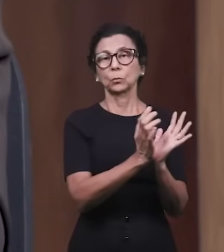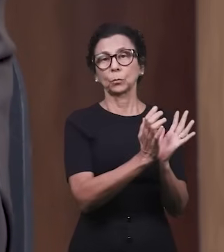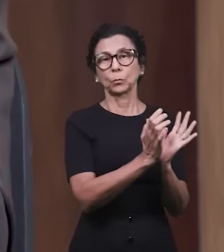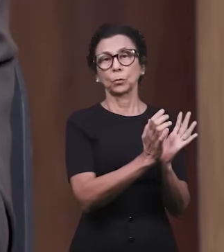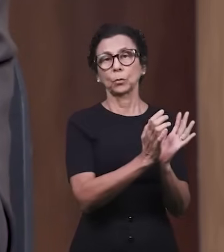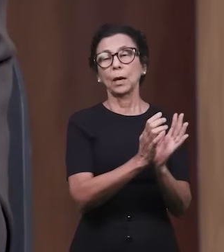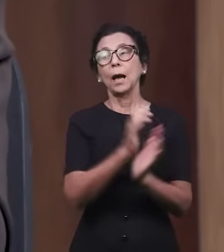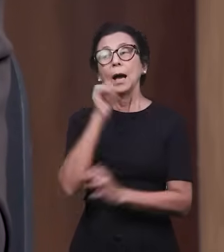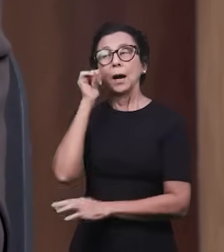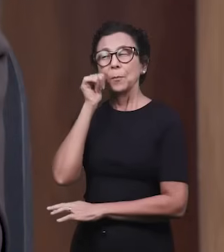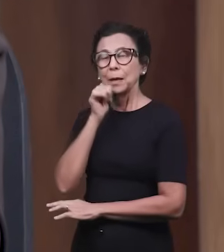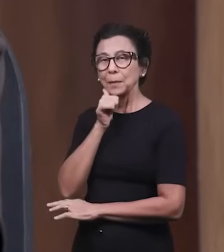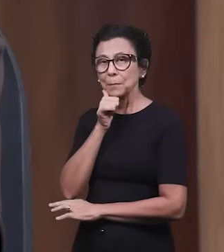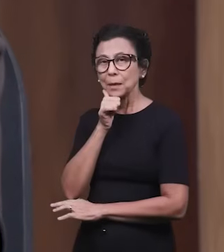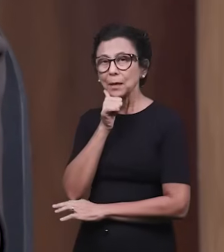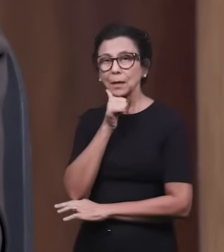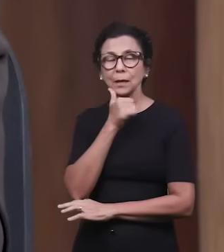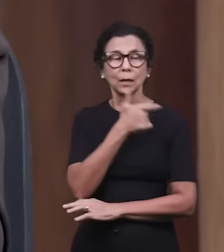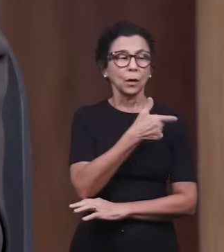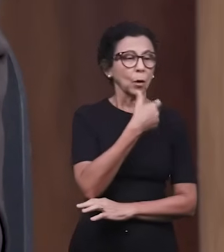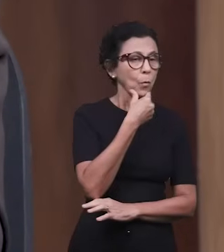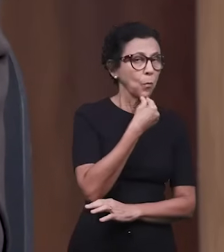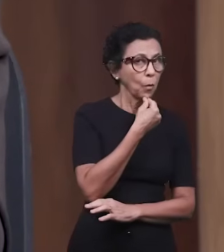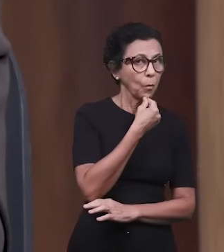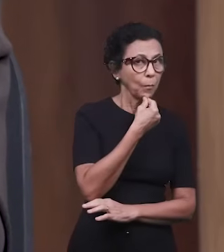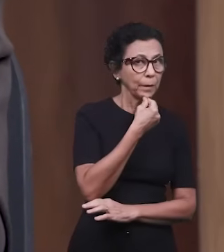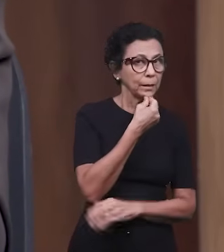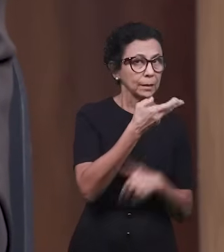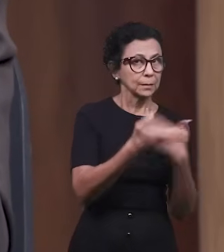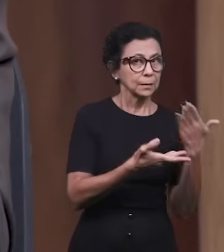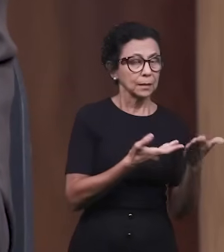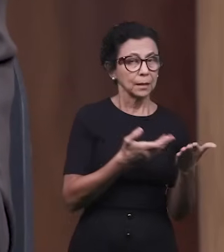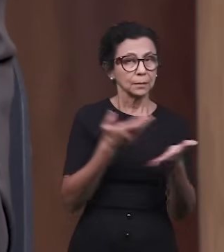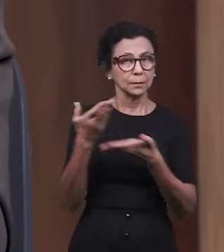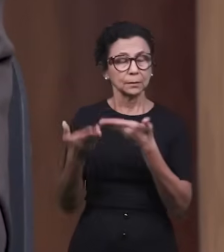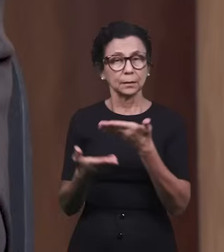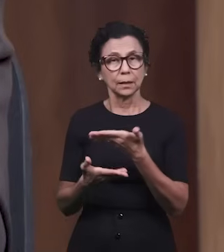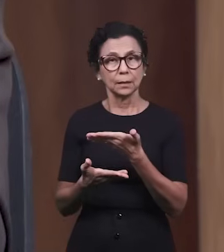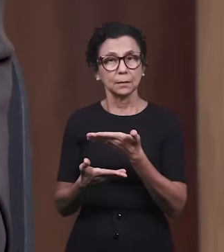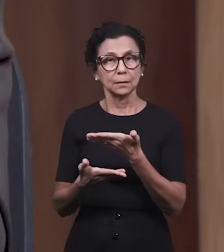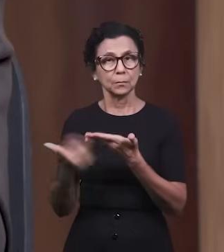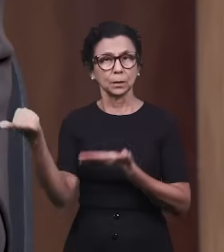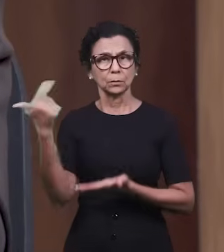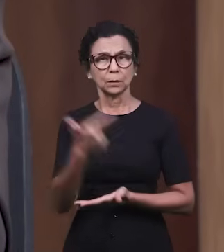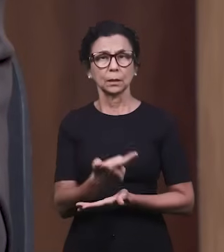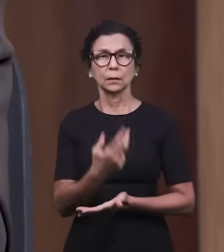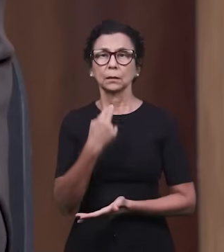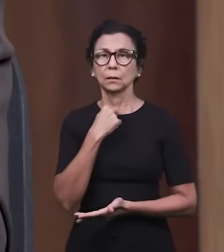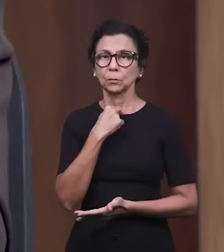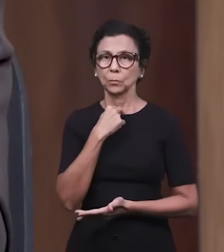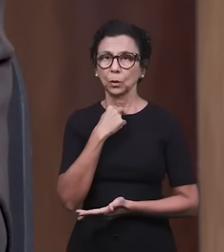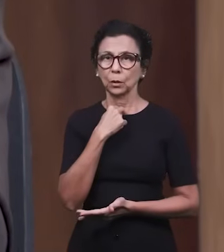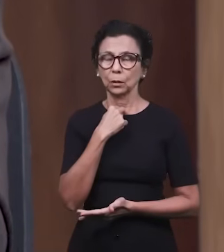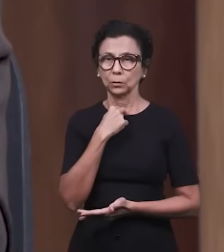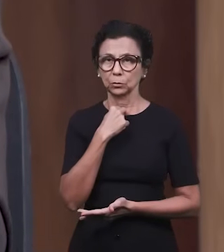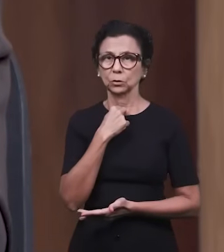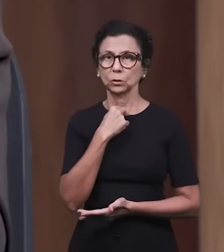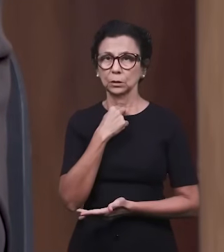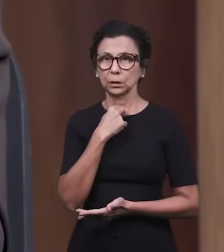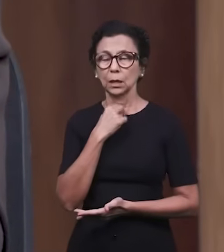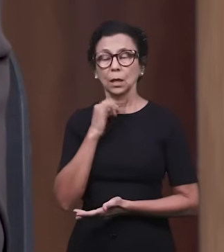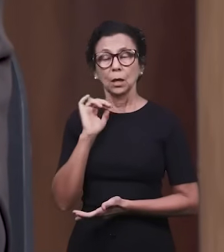ou a mais uma irmã do que um irmão e assim por diante, porque todas as pessoas que estão debaixo